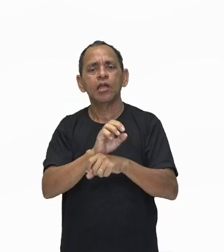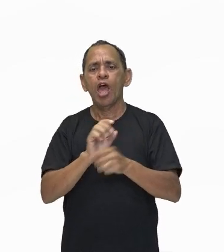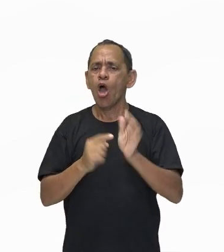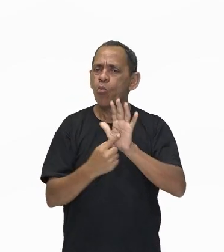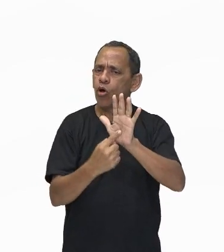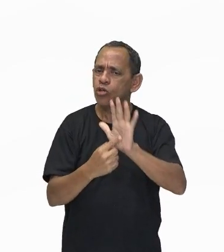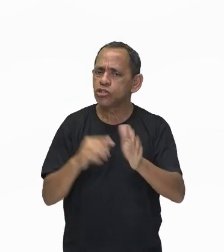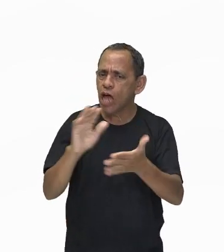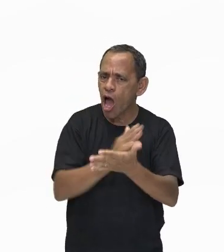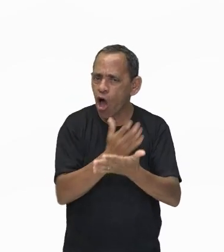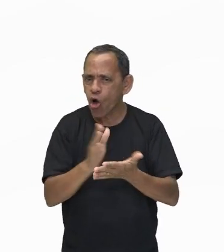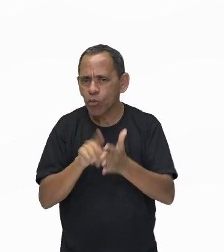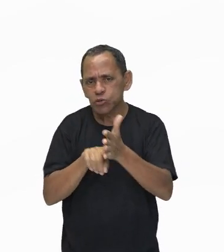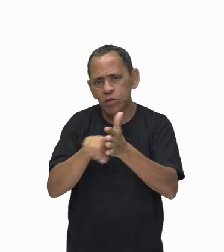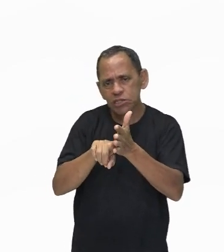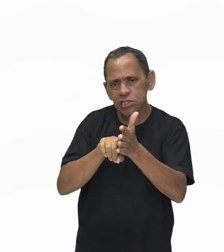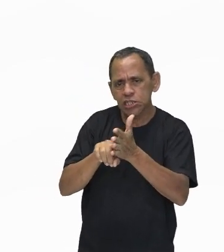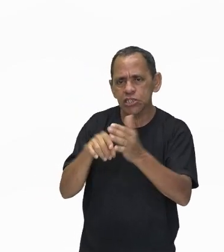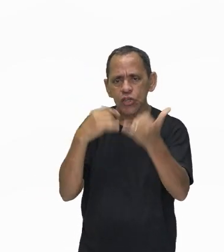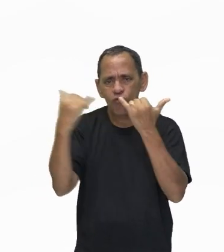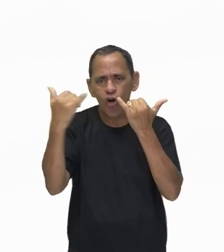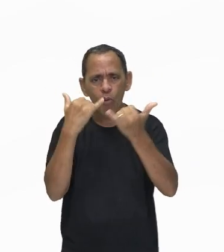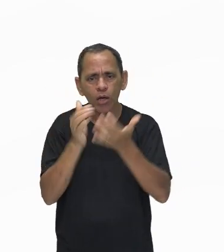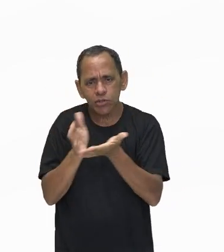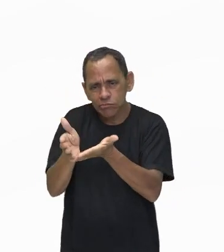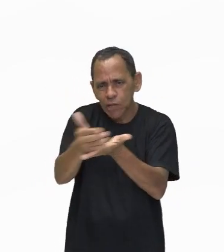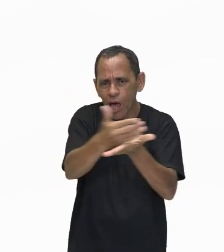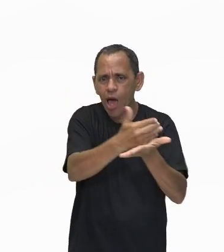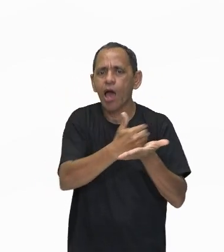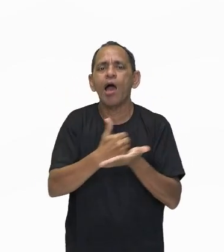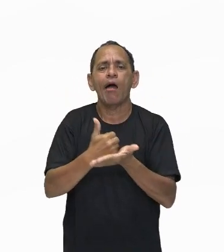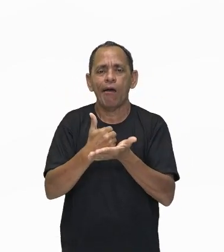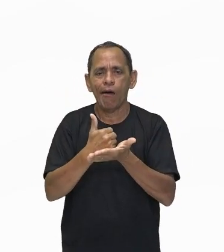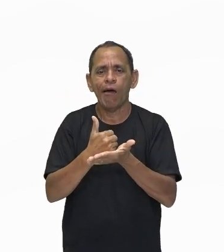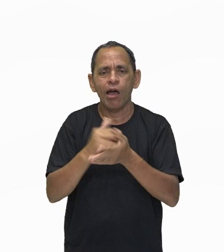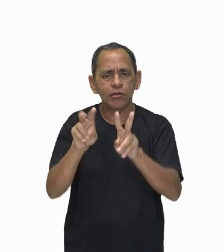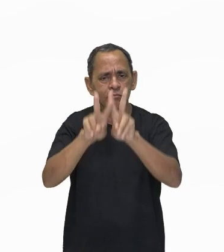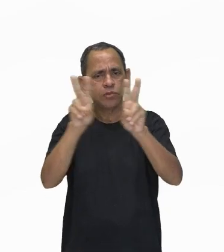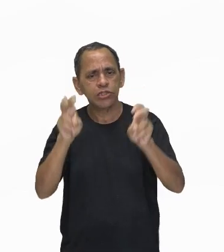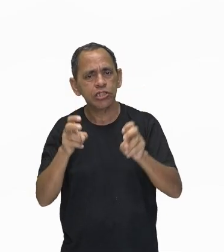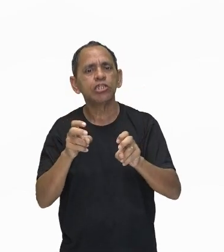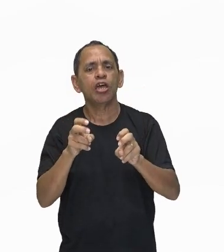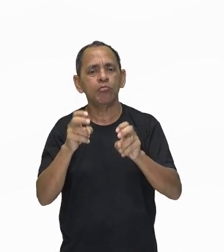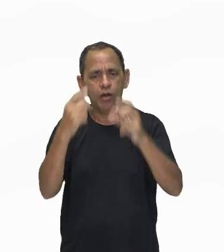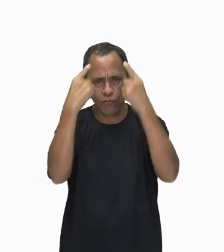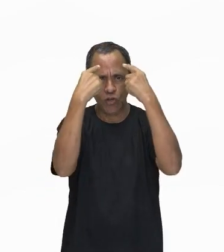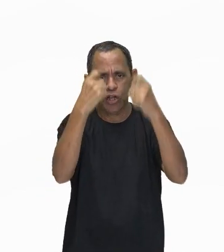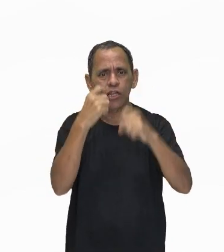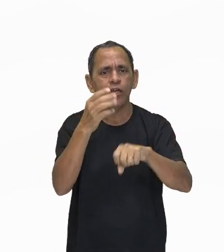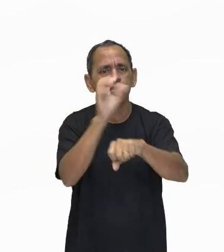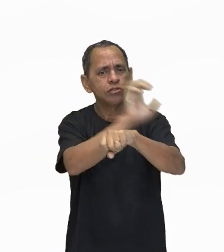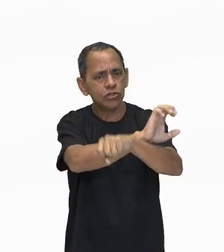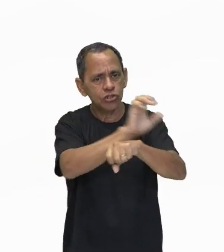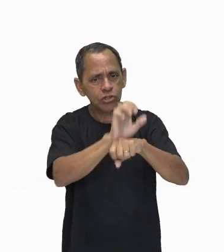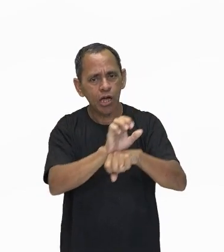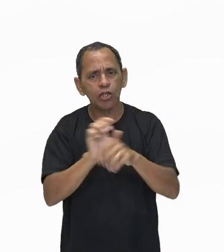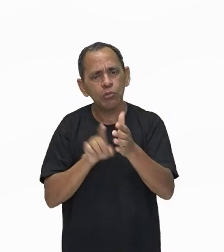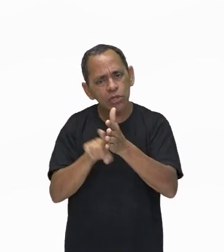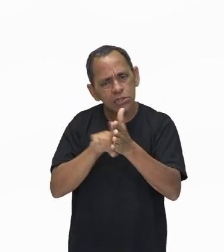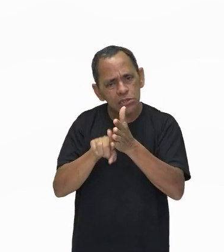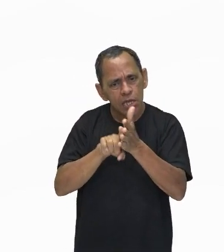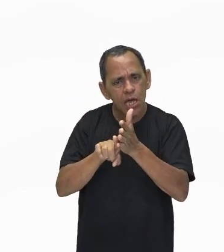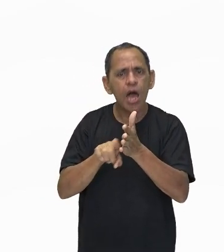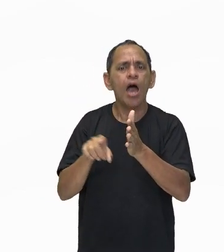dados estatísticos sobre, essa parte, então, da violência no nosso estado. Pesquisar sobre os dados